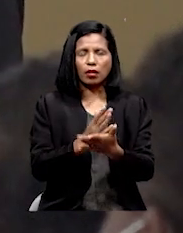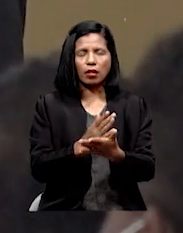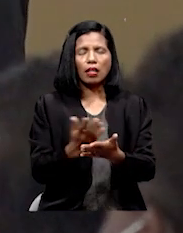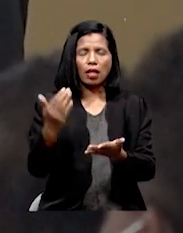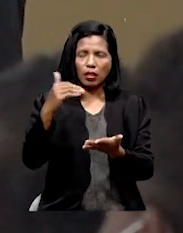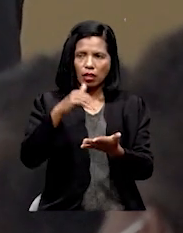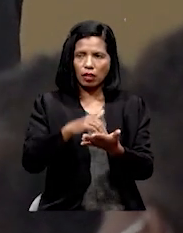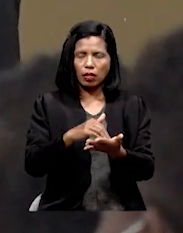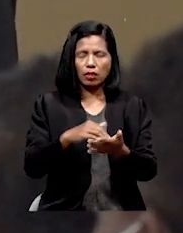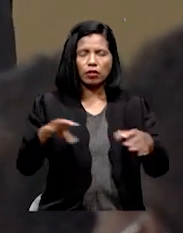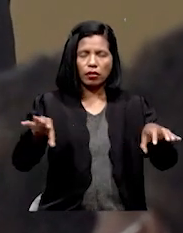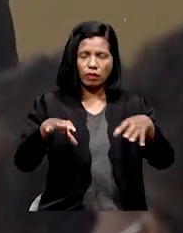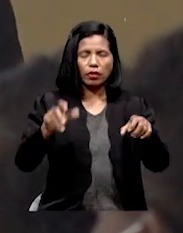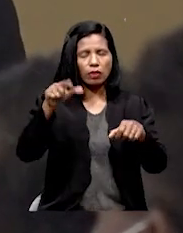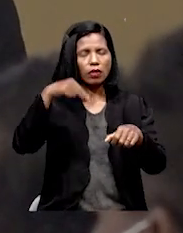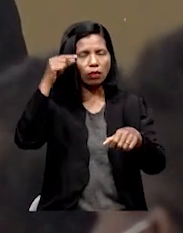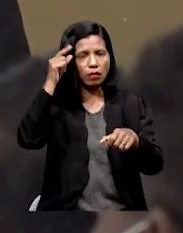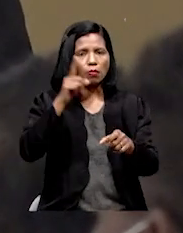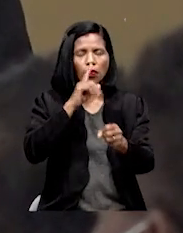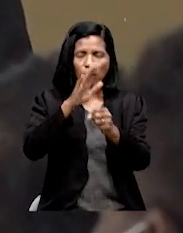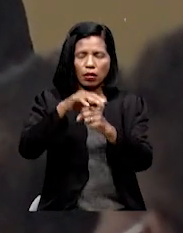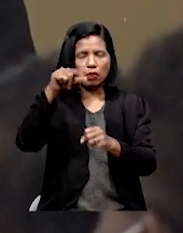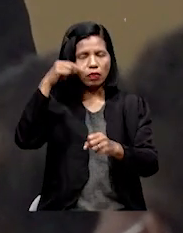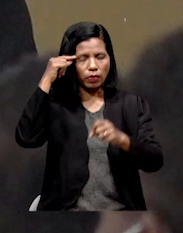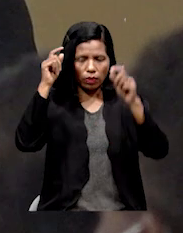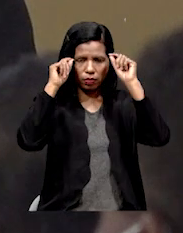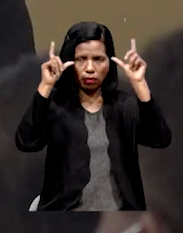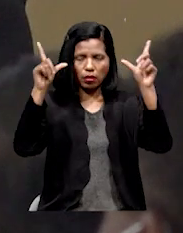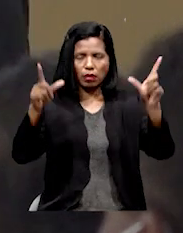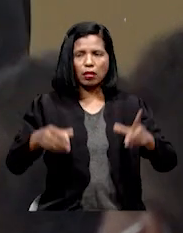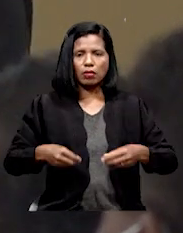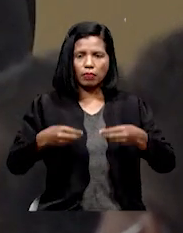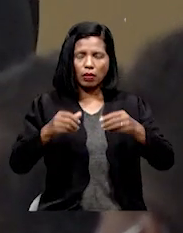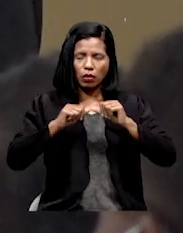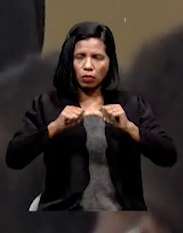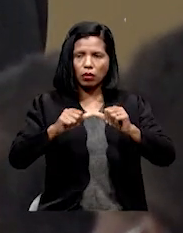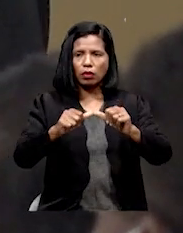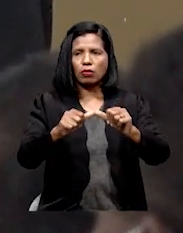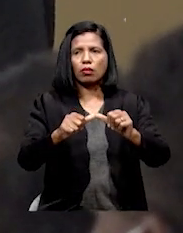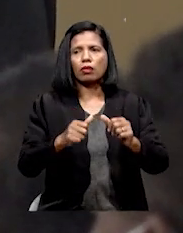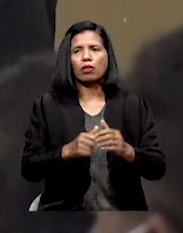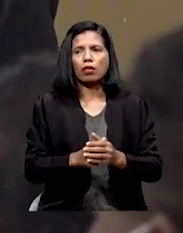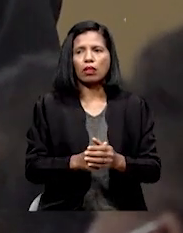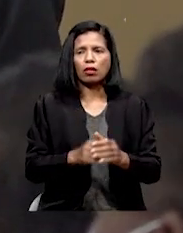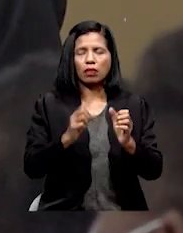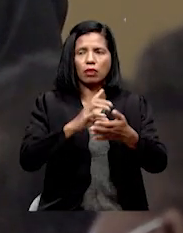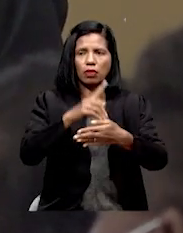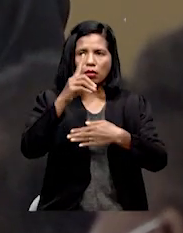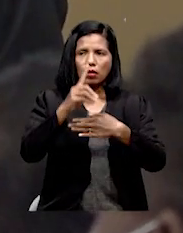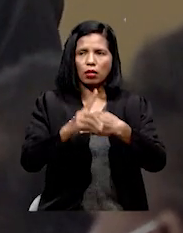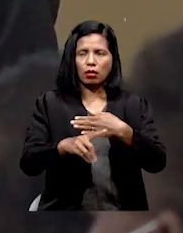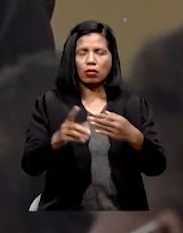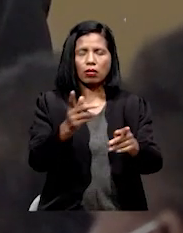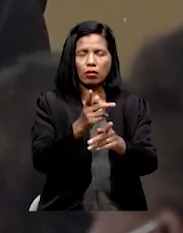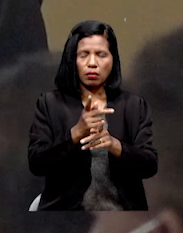filafale compromisso governo Timor-Leste, atode continua no atuta o desenvolvimento